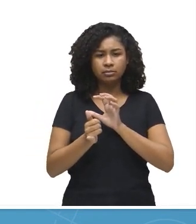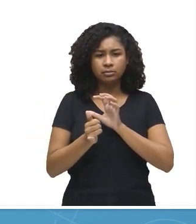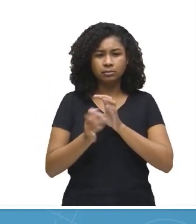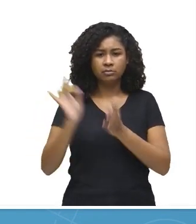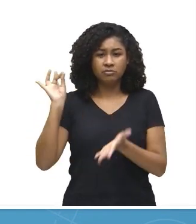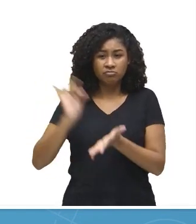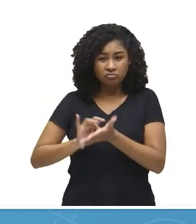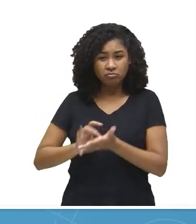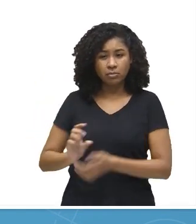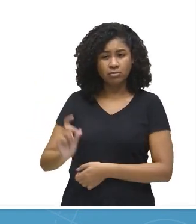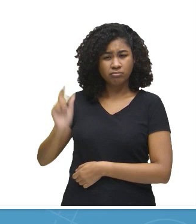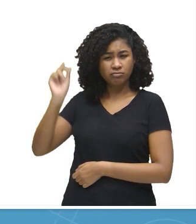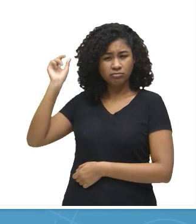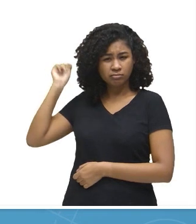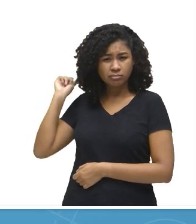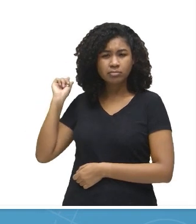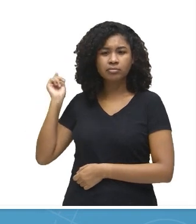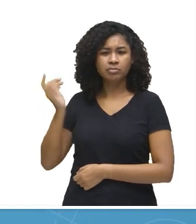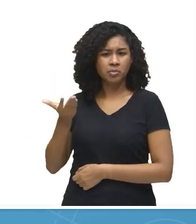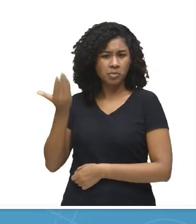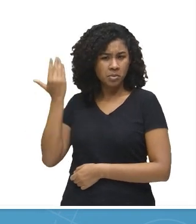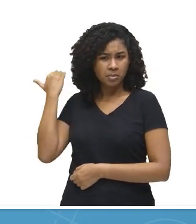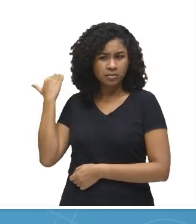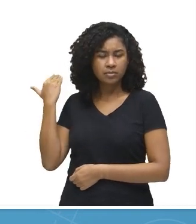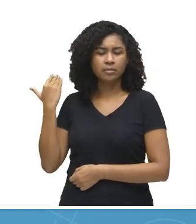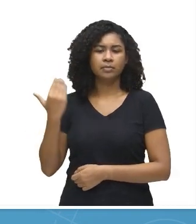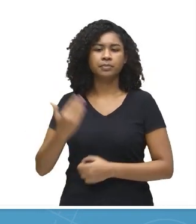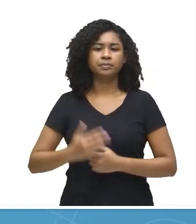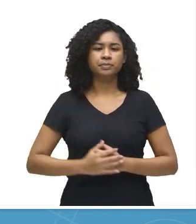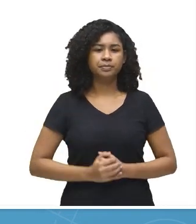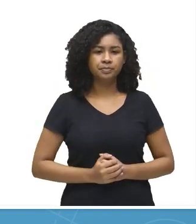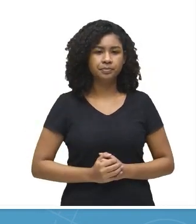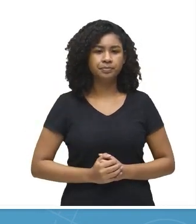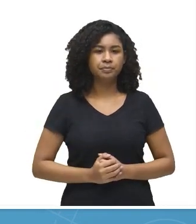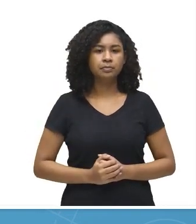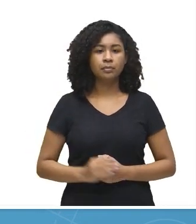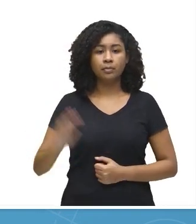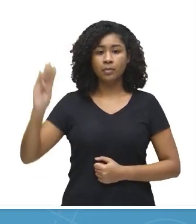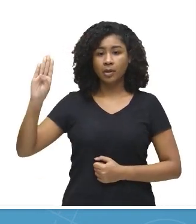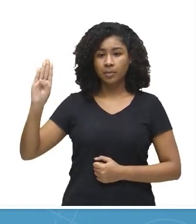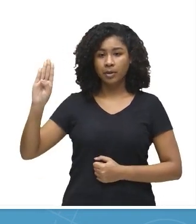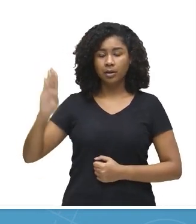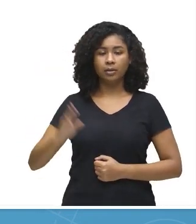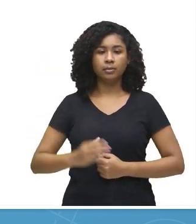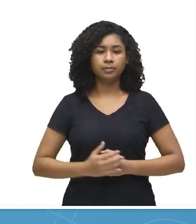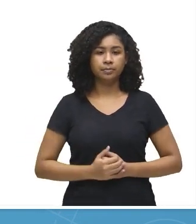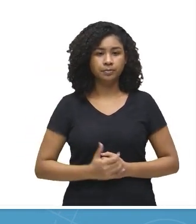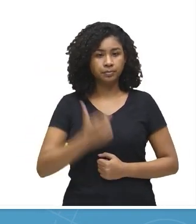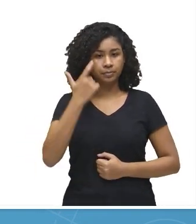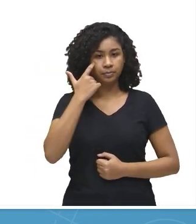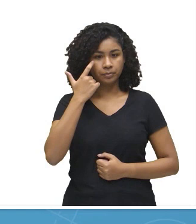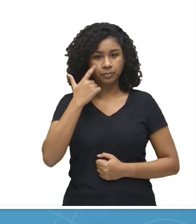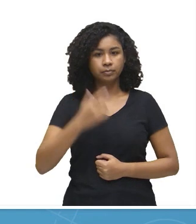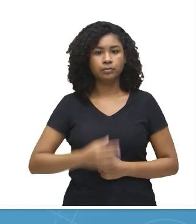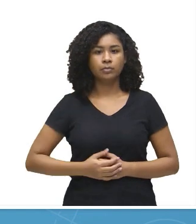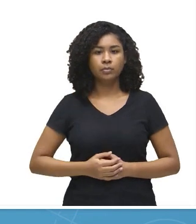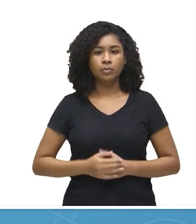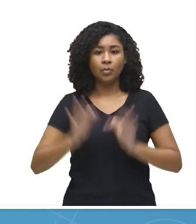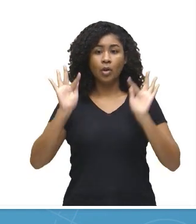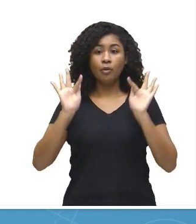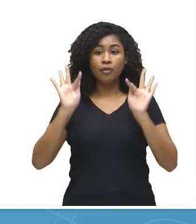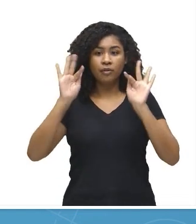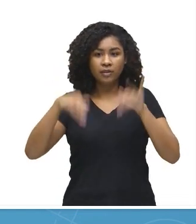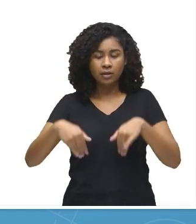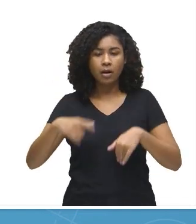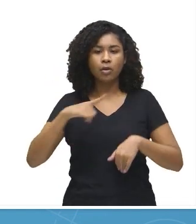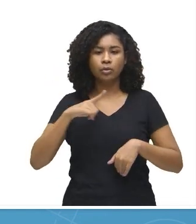fábula antiga, a fábula original, clássica. Na letra B, observem bem, ó, um desfecho no qual o sucesso